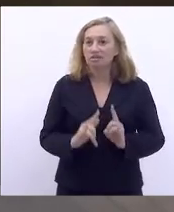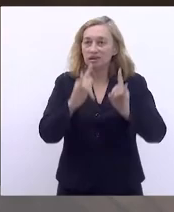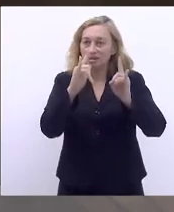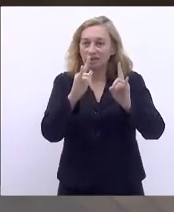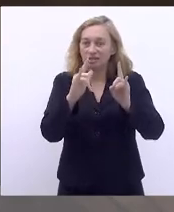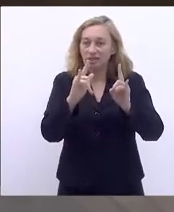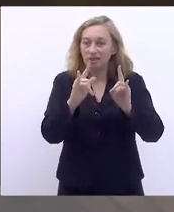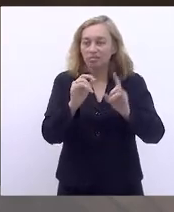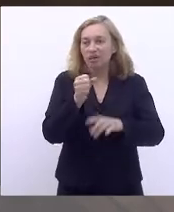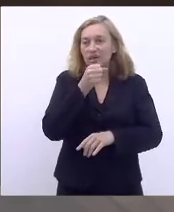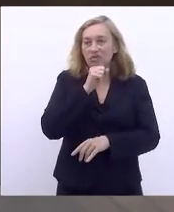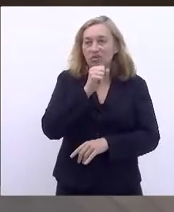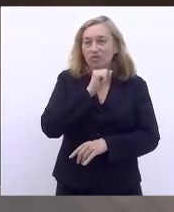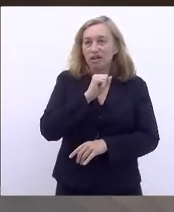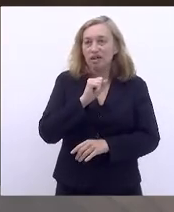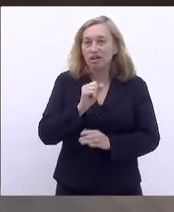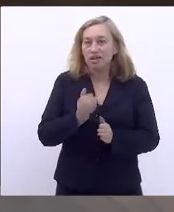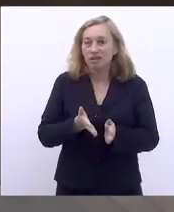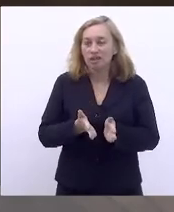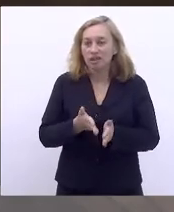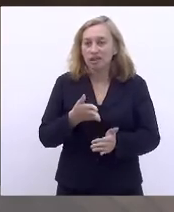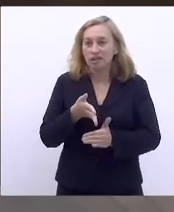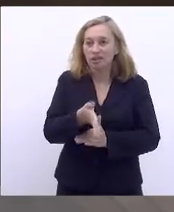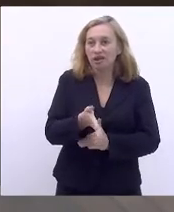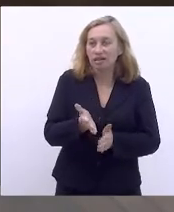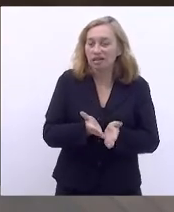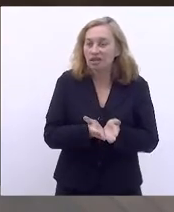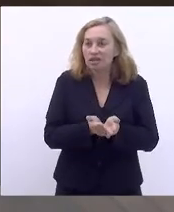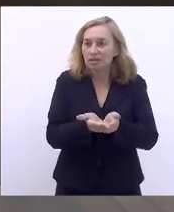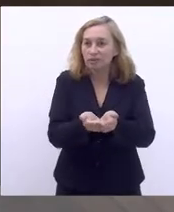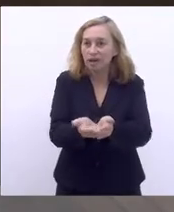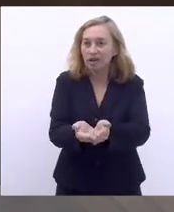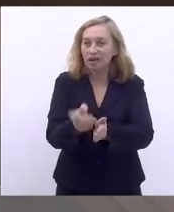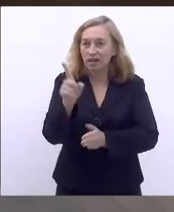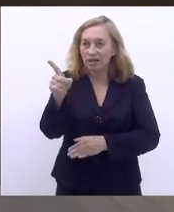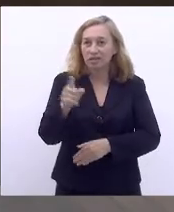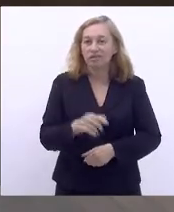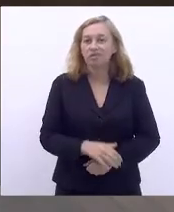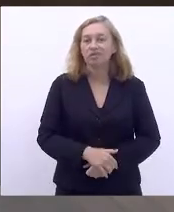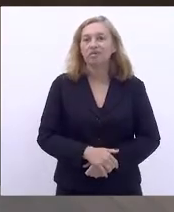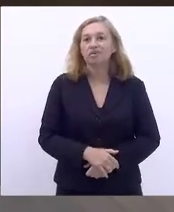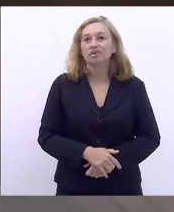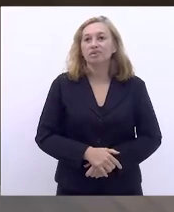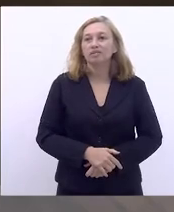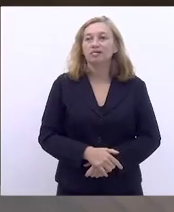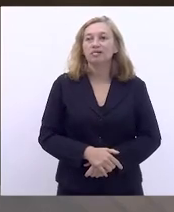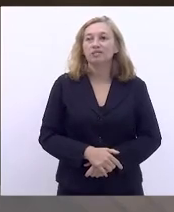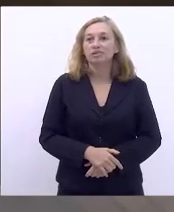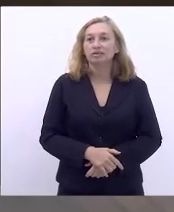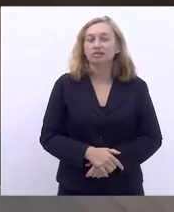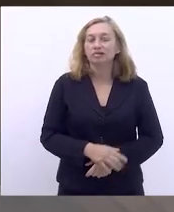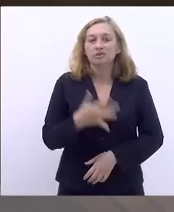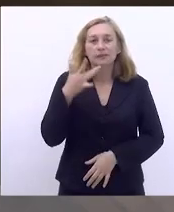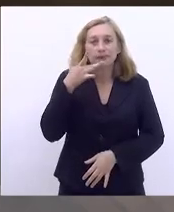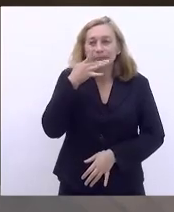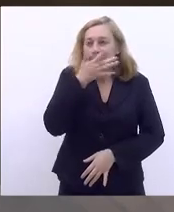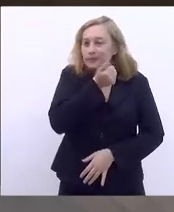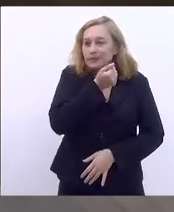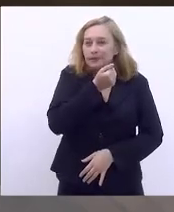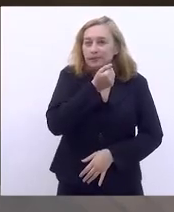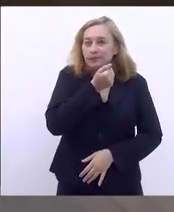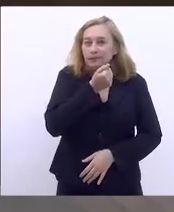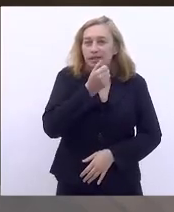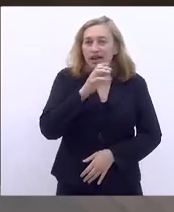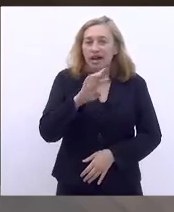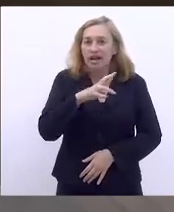na entrada e saída das barcas, né? Ali no Paço Imperial. É uma delícia o acarajé da Cissa.